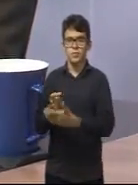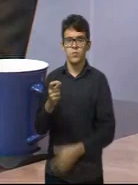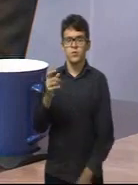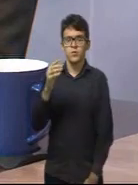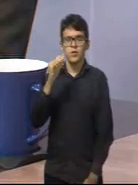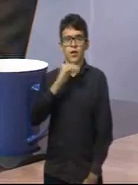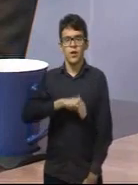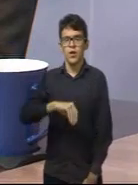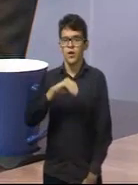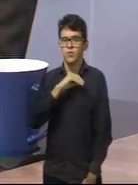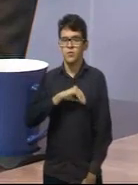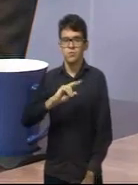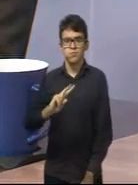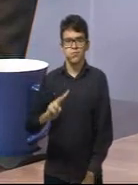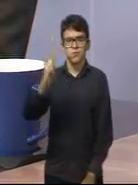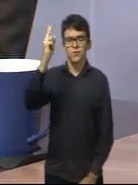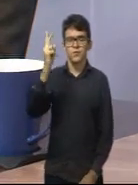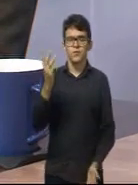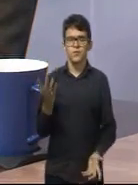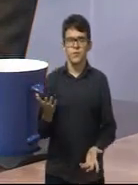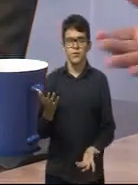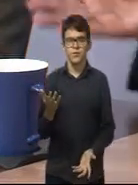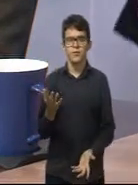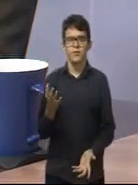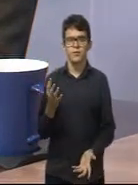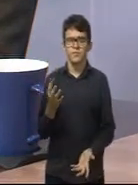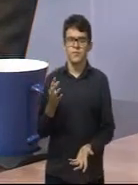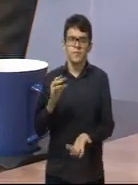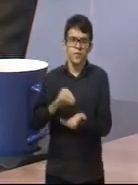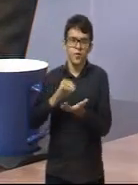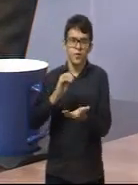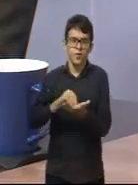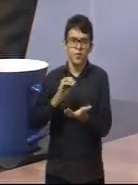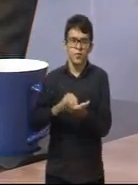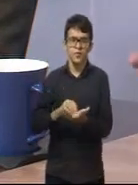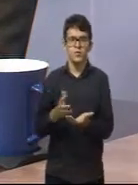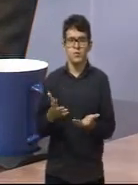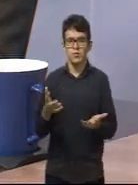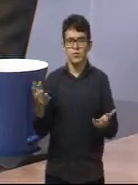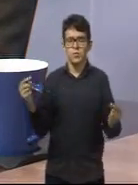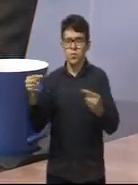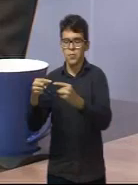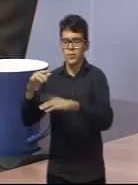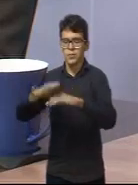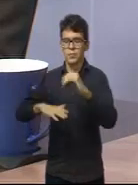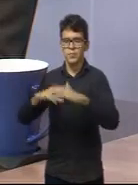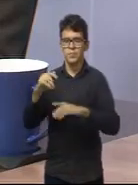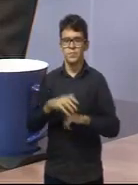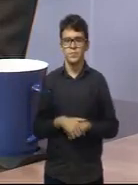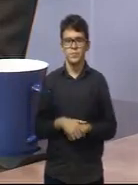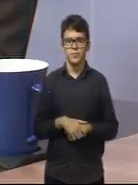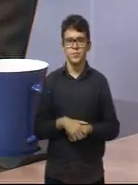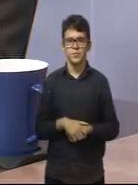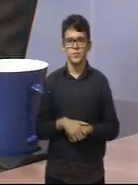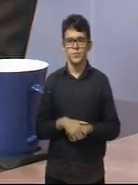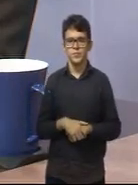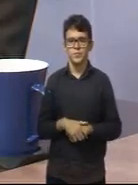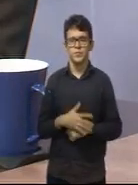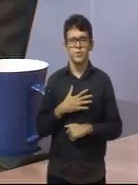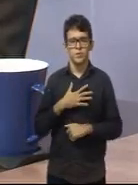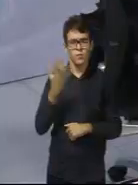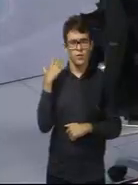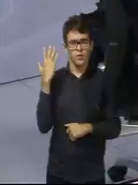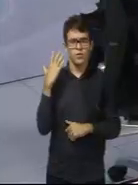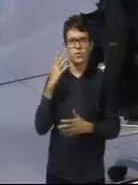tiveram a contribuição previdenciária que respaldasse esses valores. Na verdade, eu escrevi um pouco tempo atrás